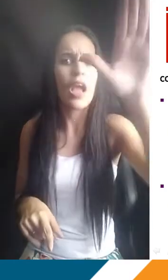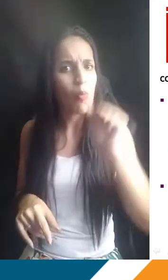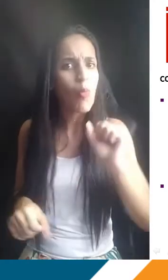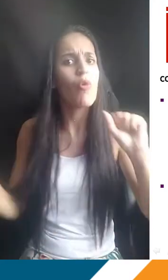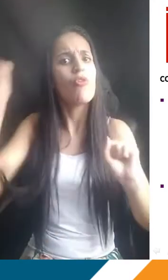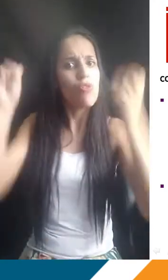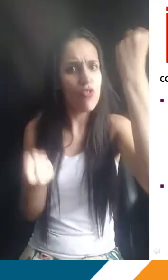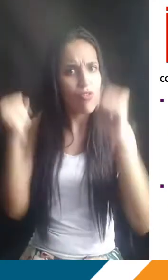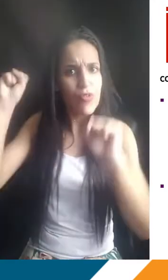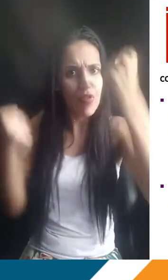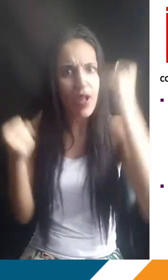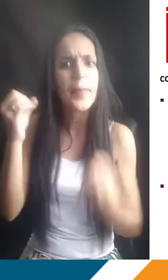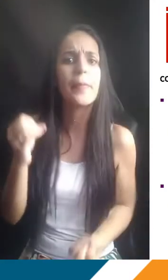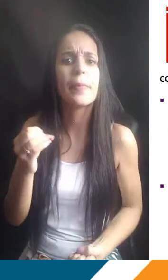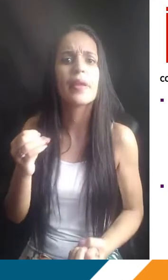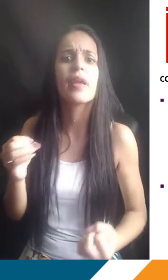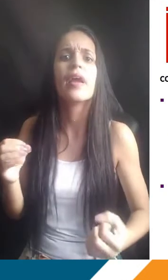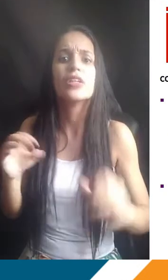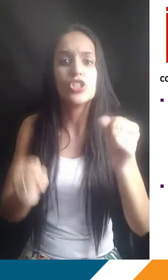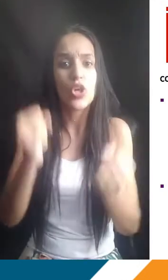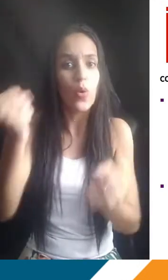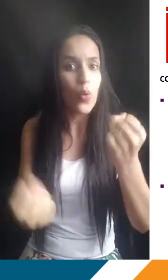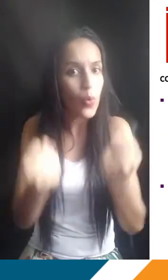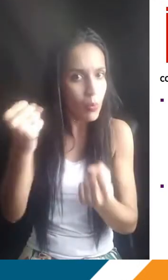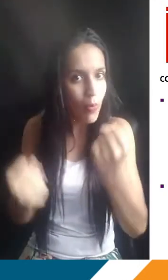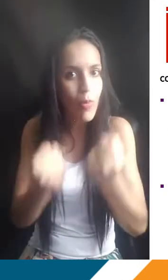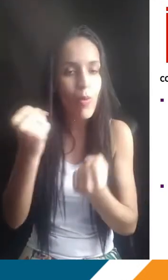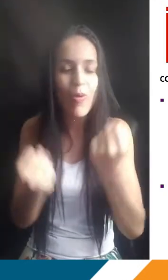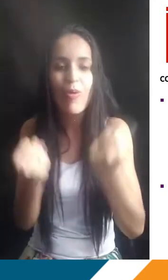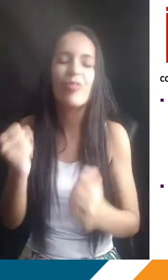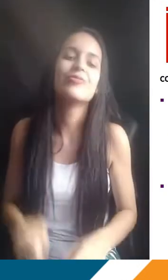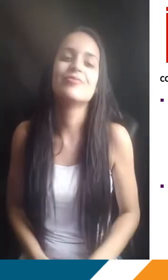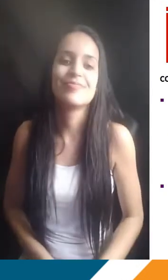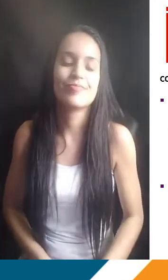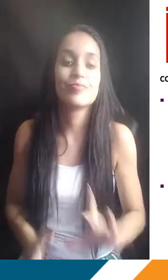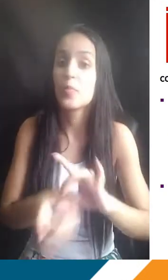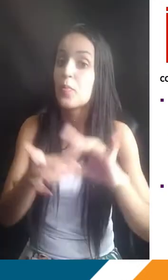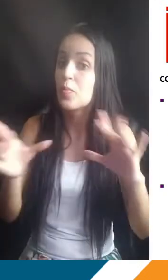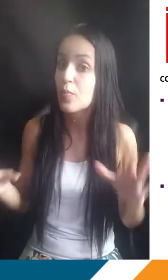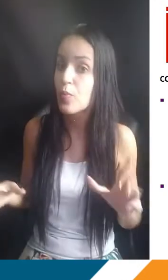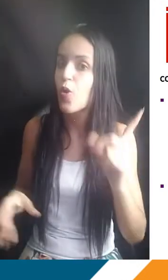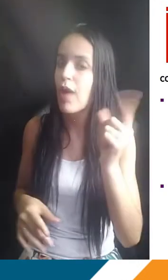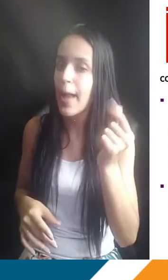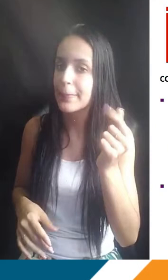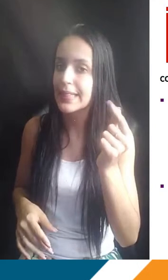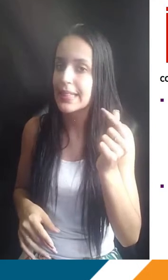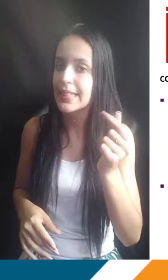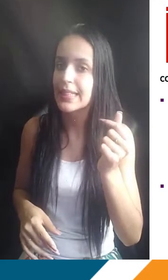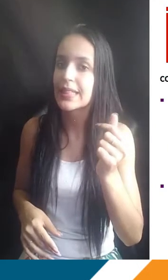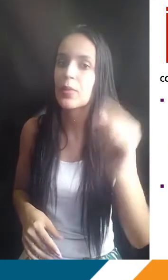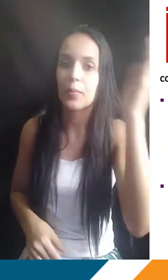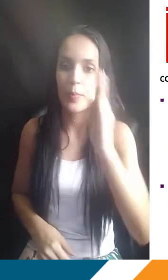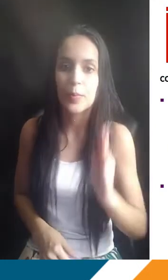indústria automobilística através da abertura ao capital estrangeiro. Bom, agora